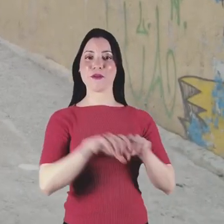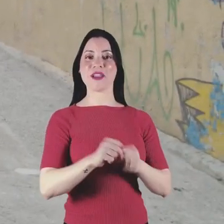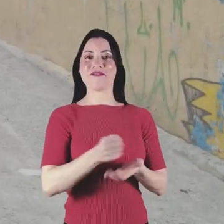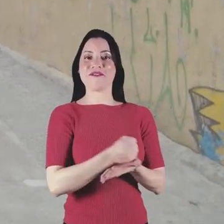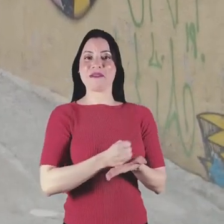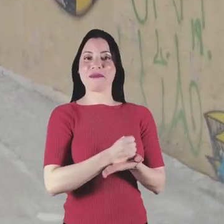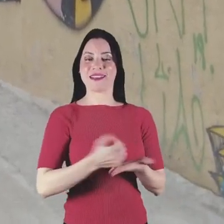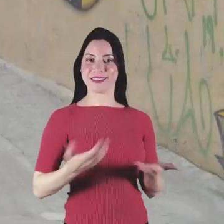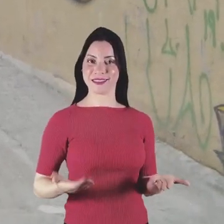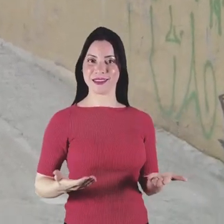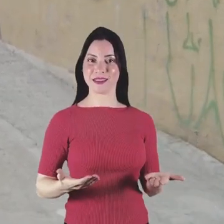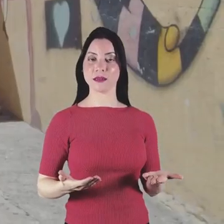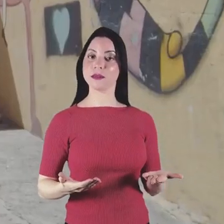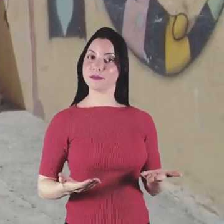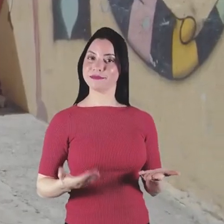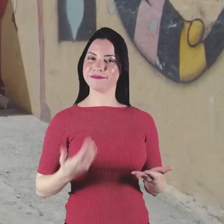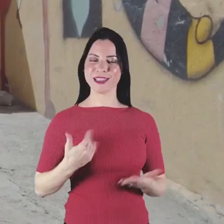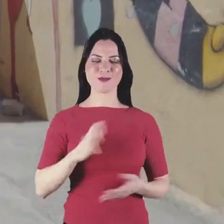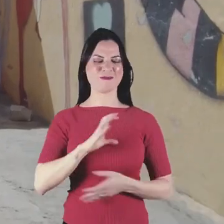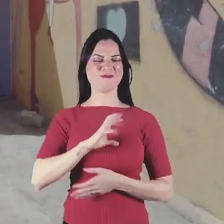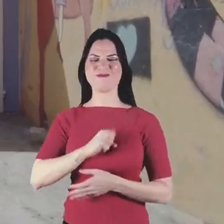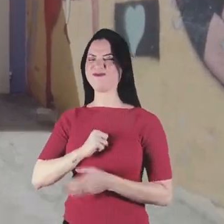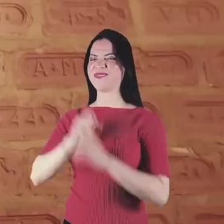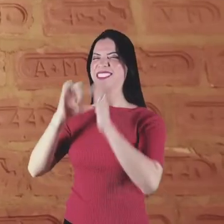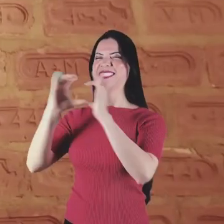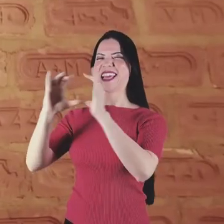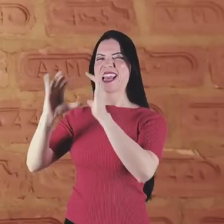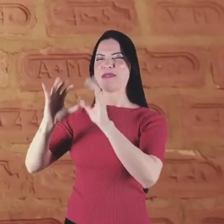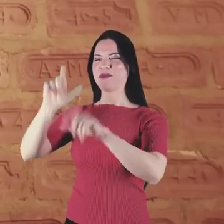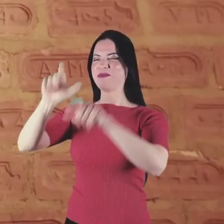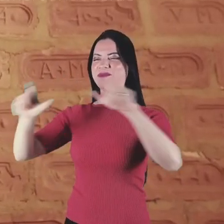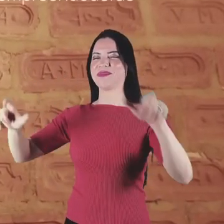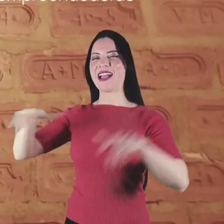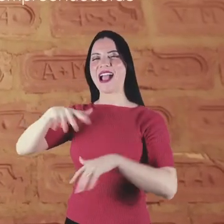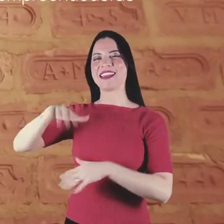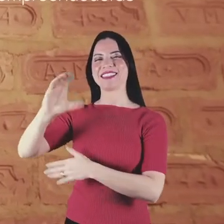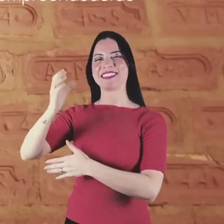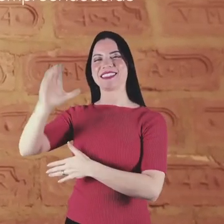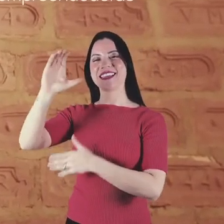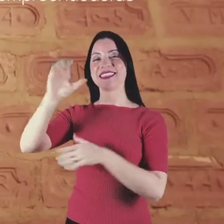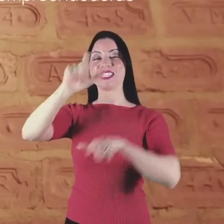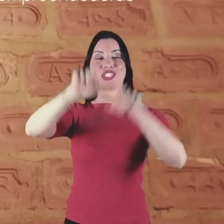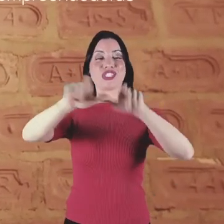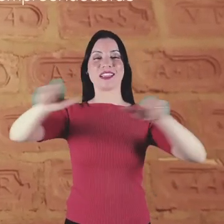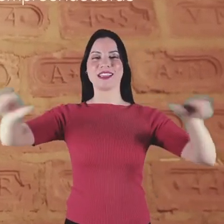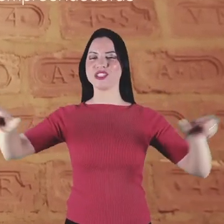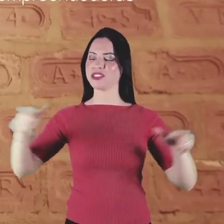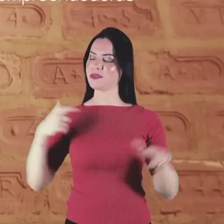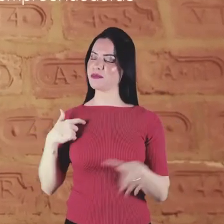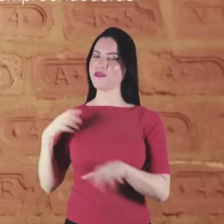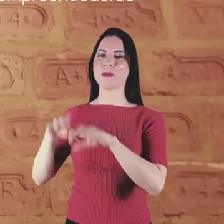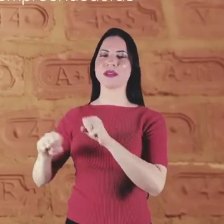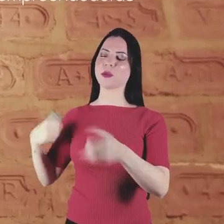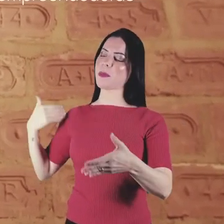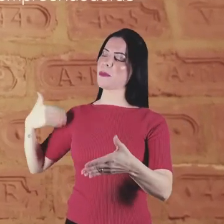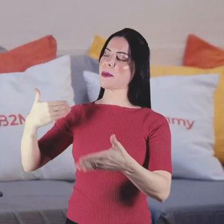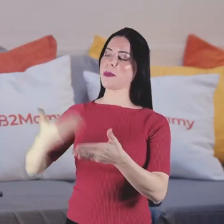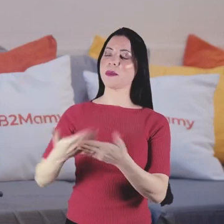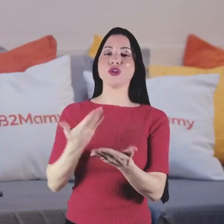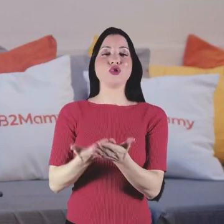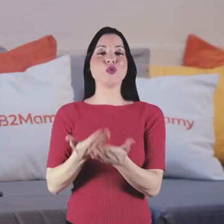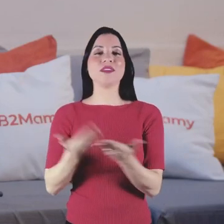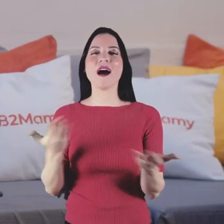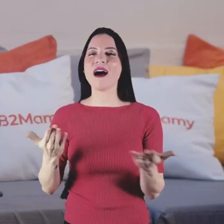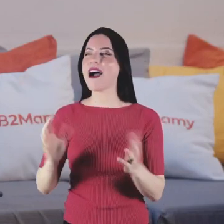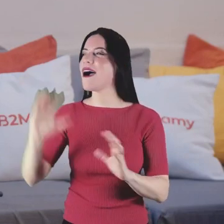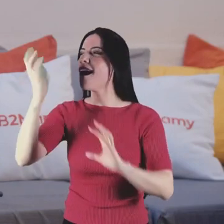Farmacêutica de formação e apaixonada por cérebro, por neurociência, por gente. Então, minha formação toda vem estudar os